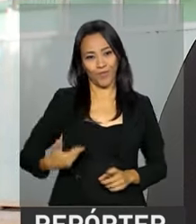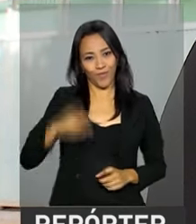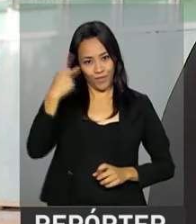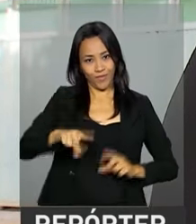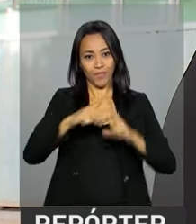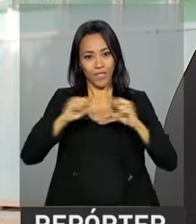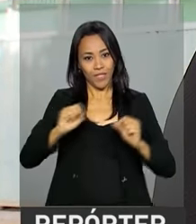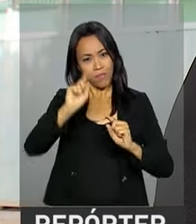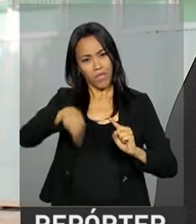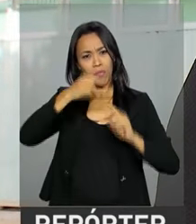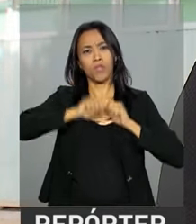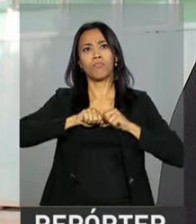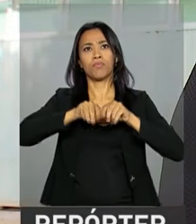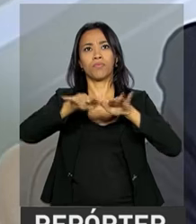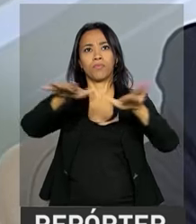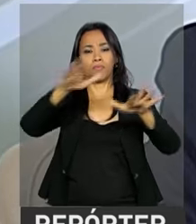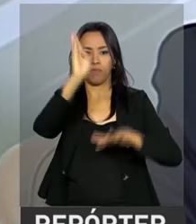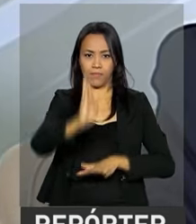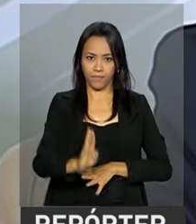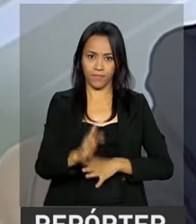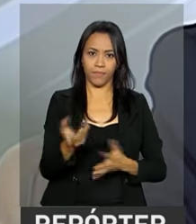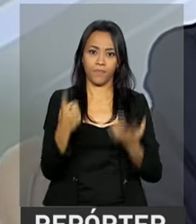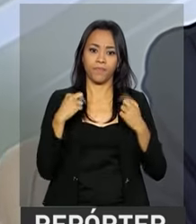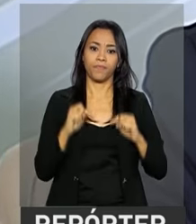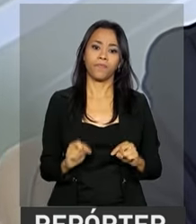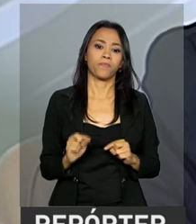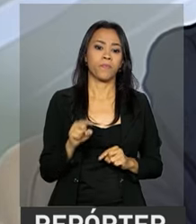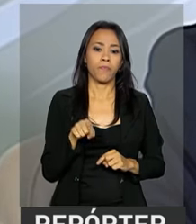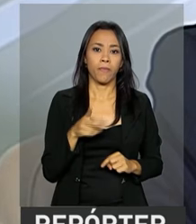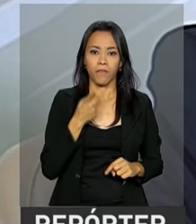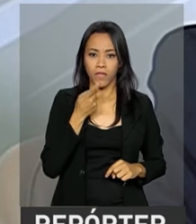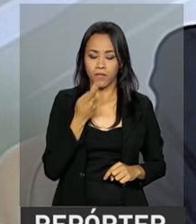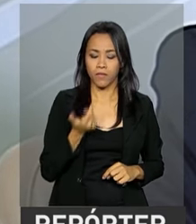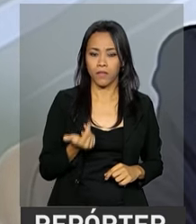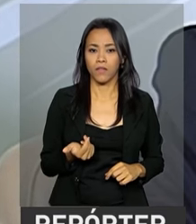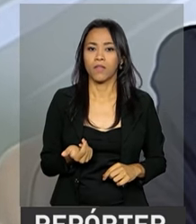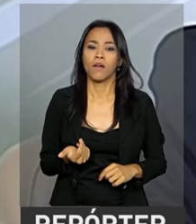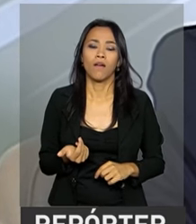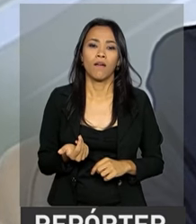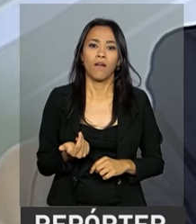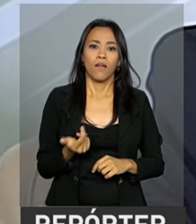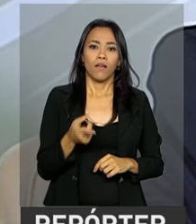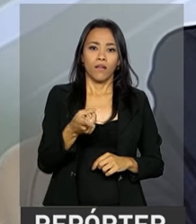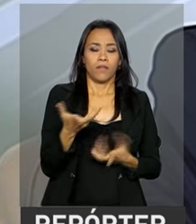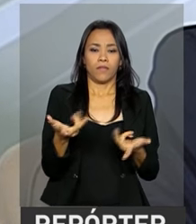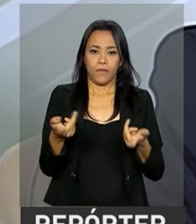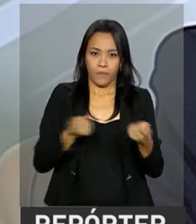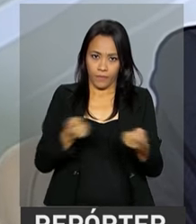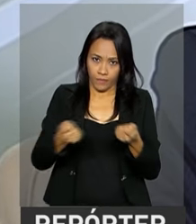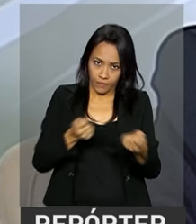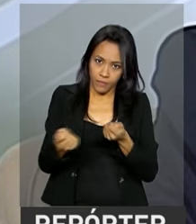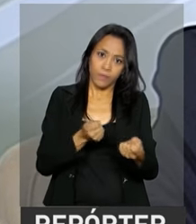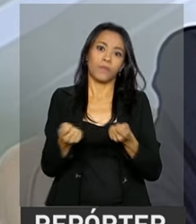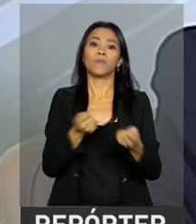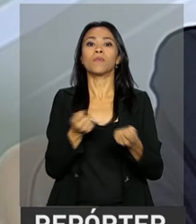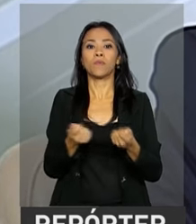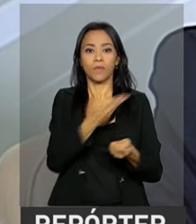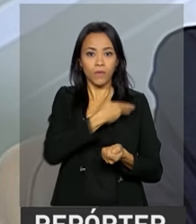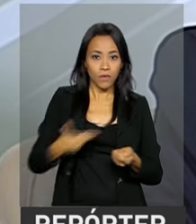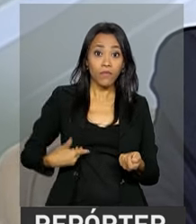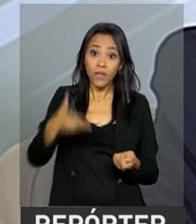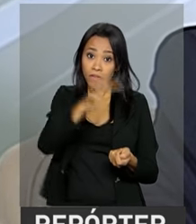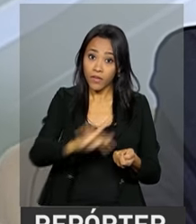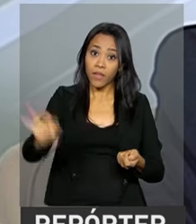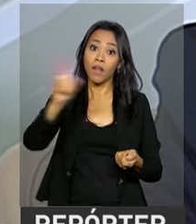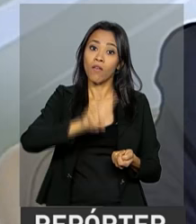2018 para o restante do país. Pelo porte e pelo volume que é consumido, o governo federal passará